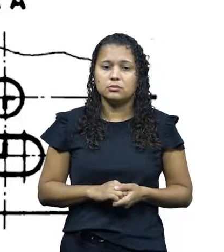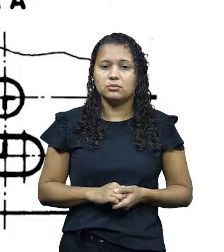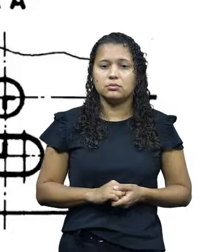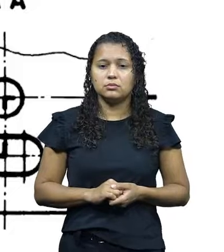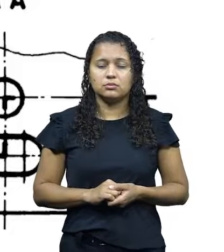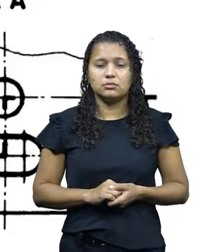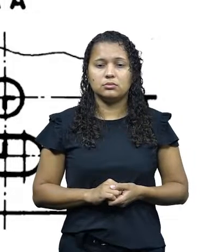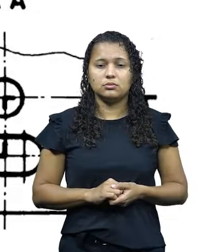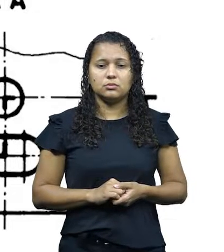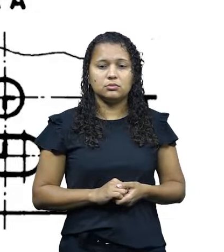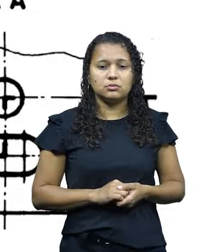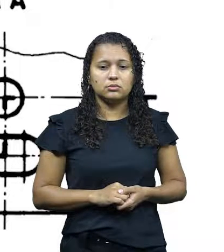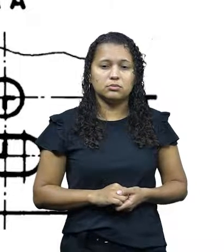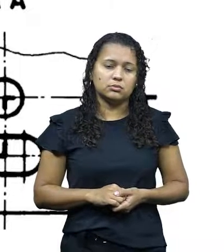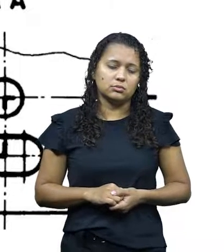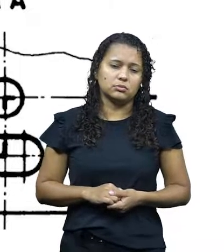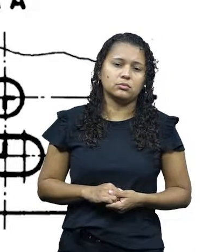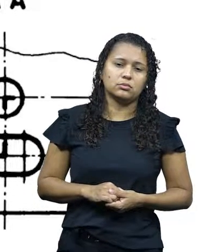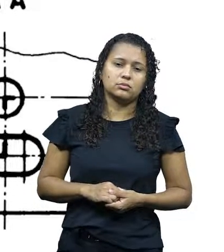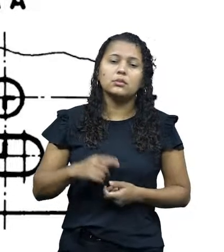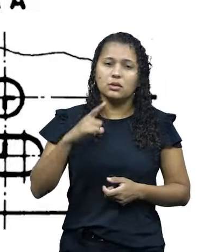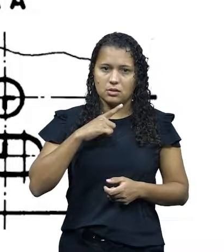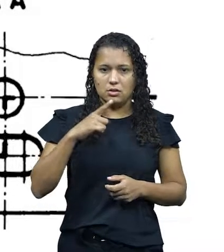gente vê, então são